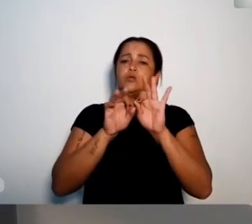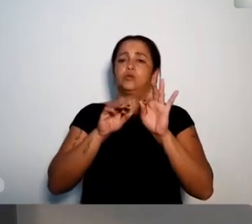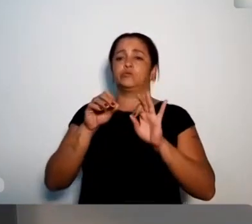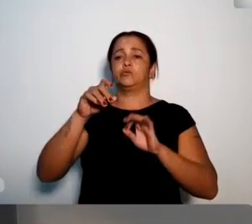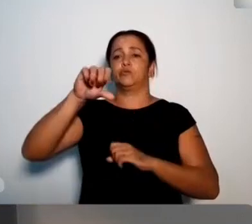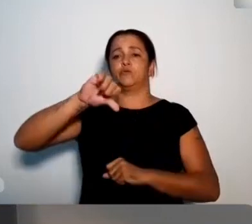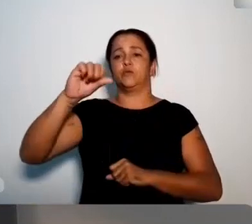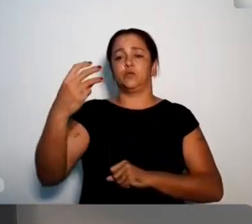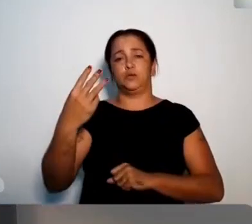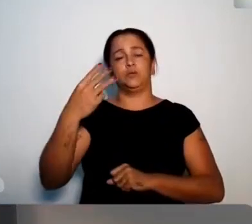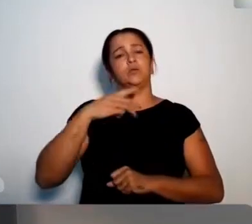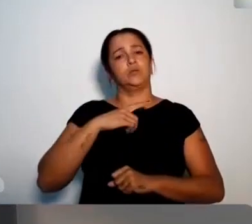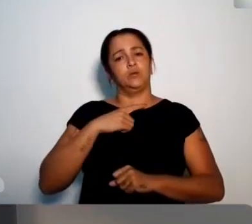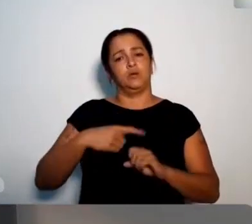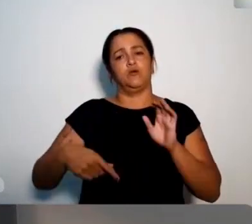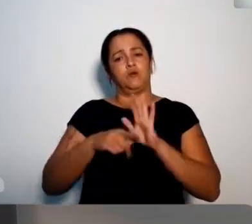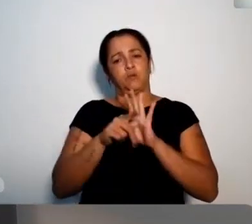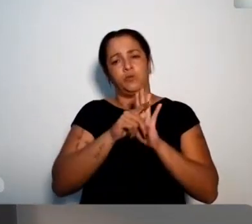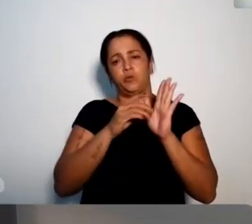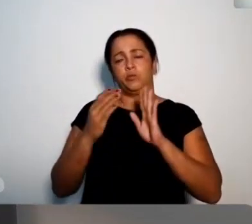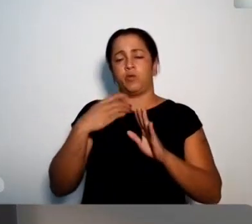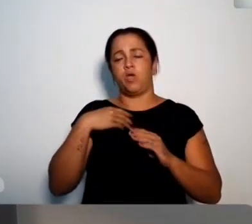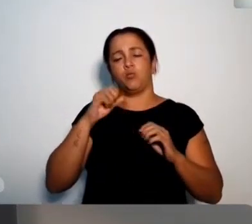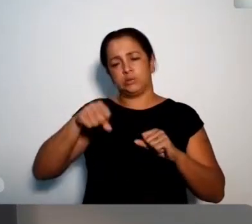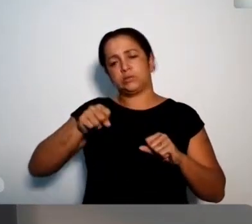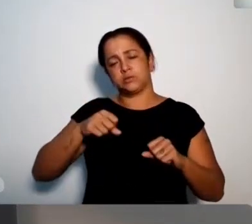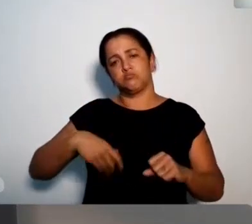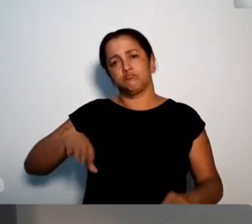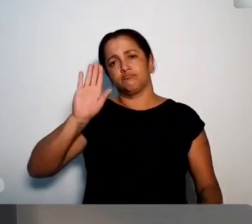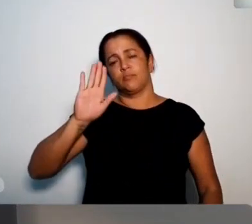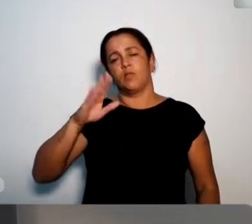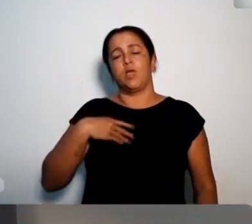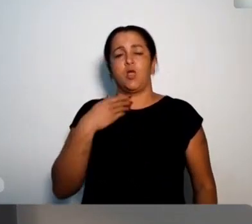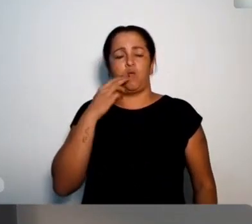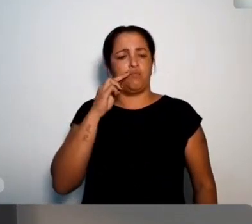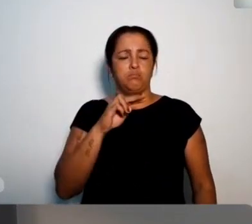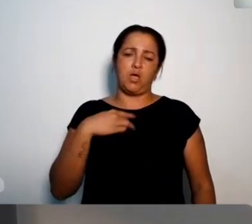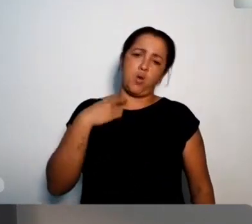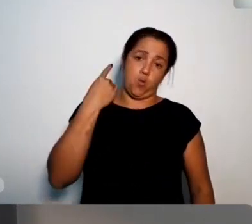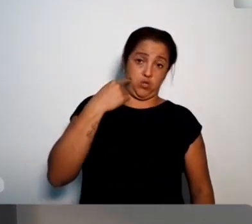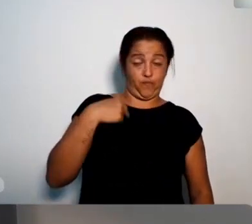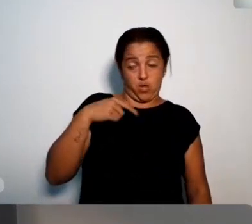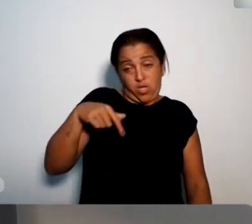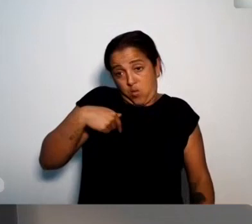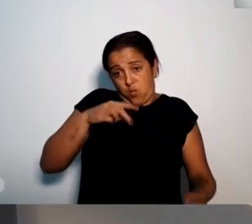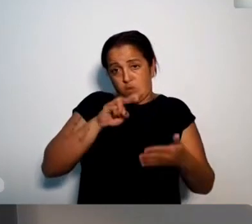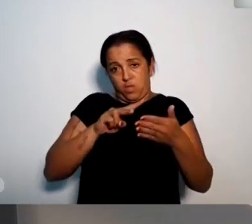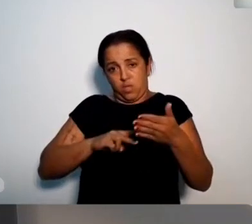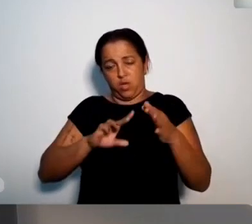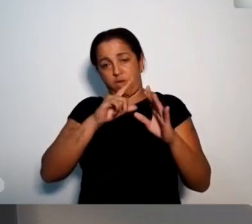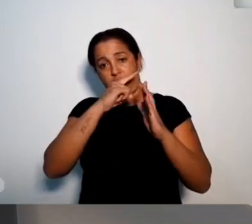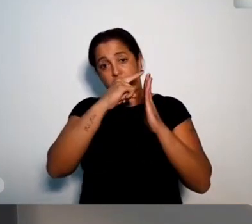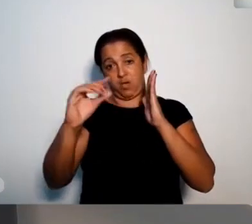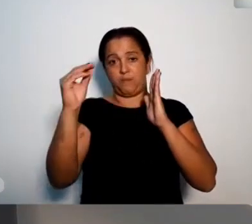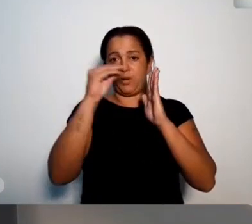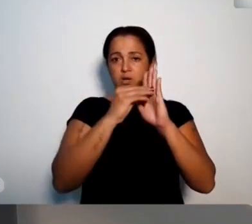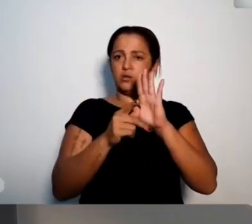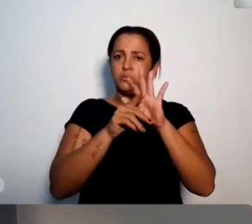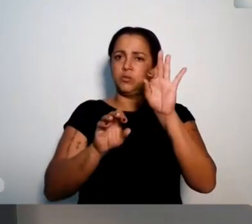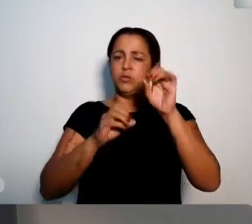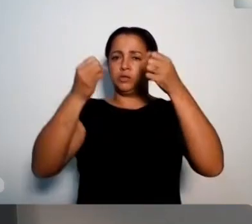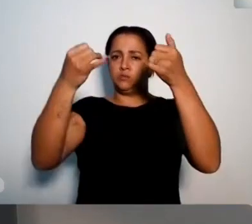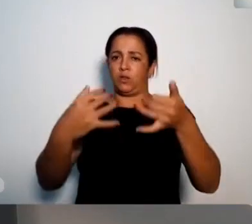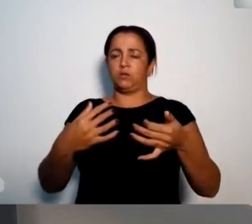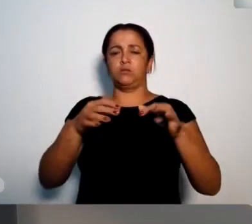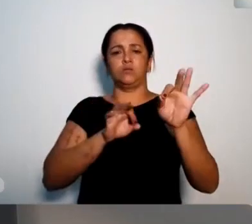Eu confesso que, apesar de ser advogado, quando li a ementa e a justificativa do projeto, não entendi de fato sobre o que se